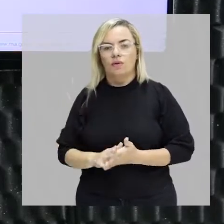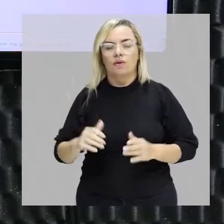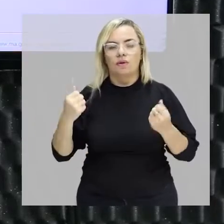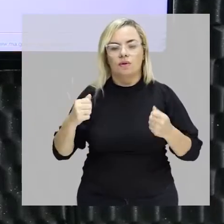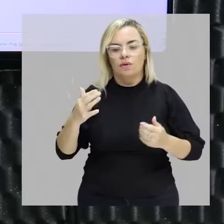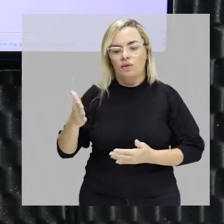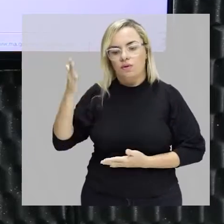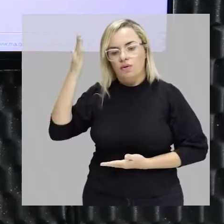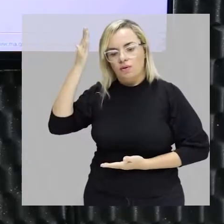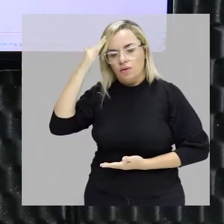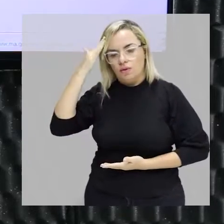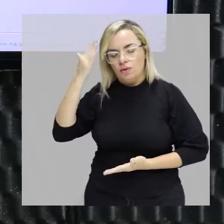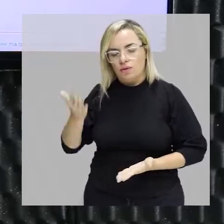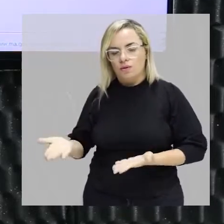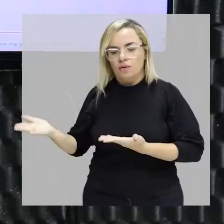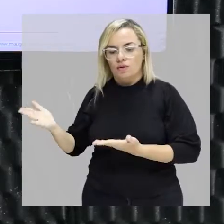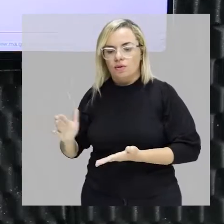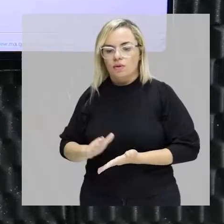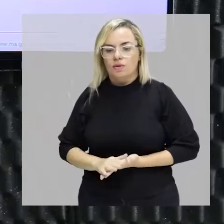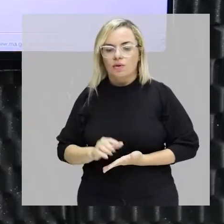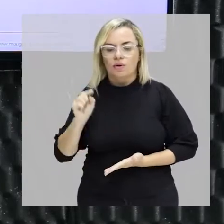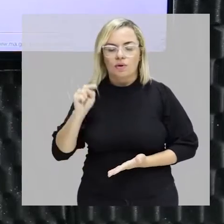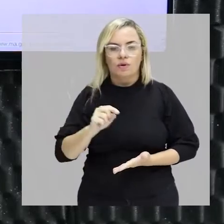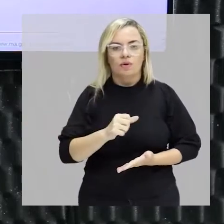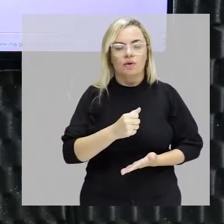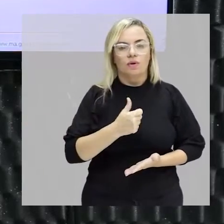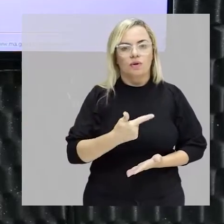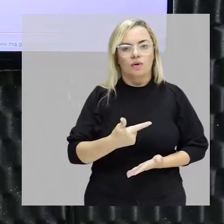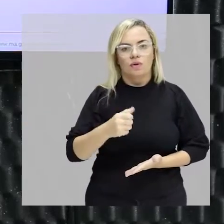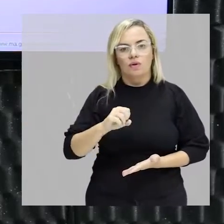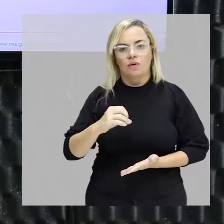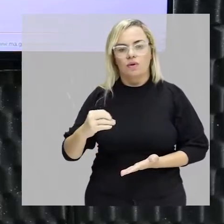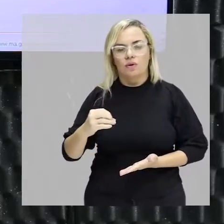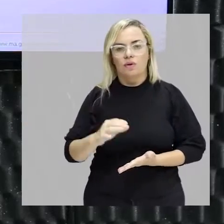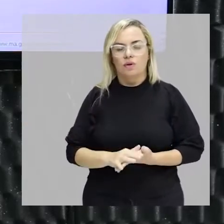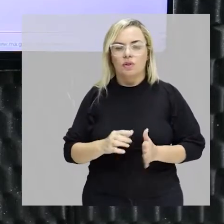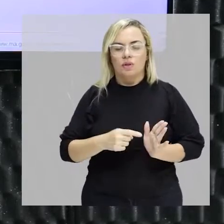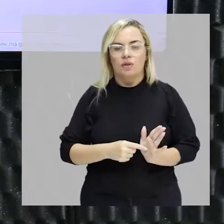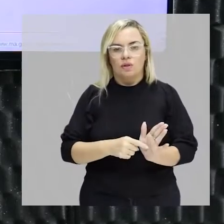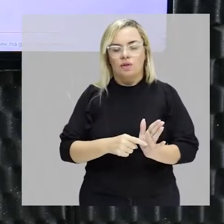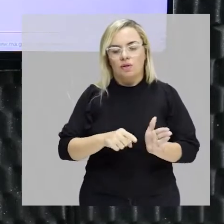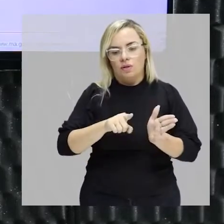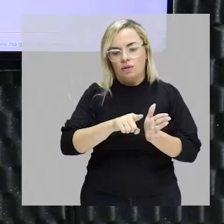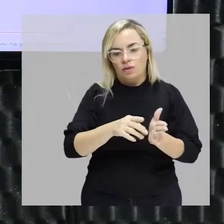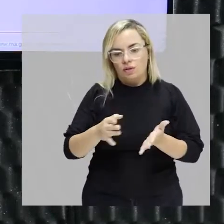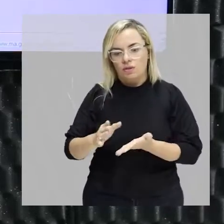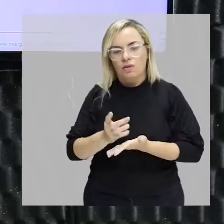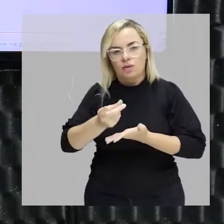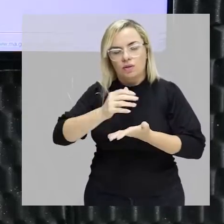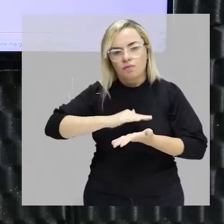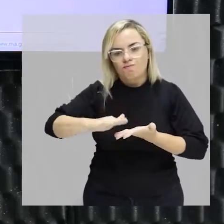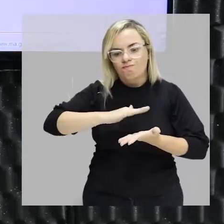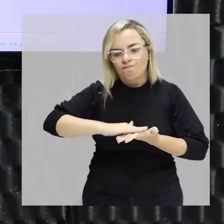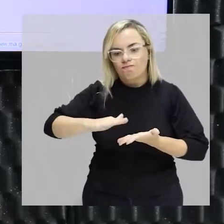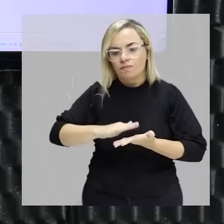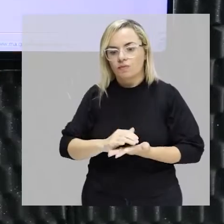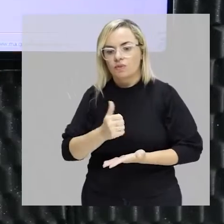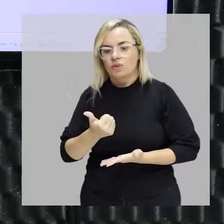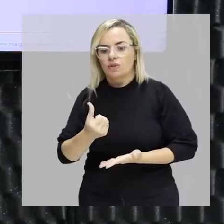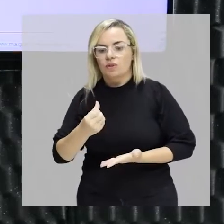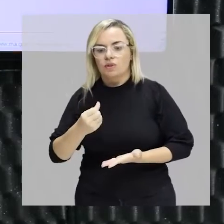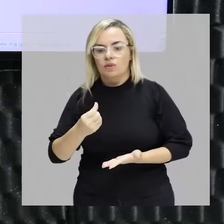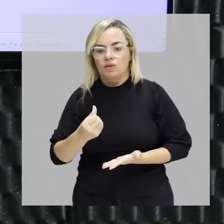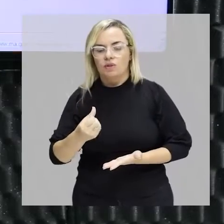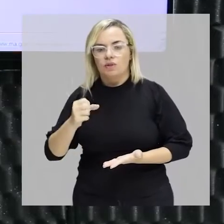entenda isso. Tá? Esse 280 apareceu lá no enunciado, né, que são os gastos, né, lembra disso? O